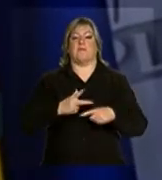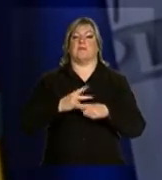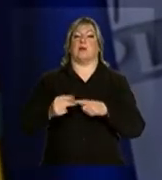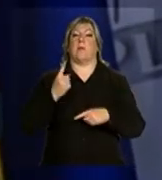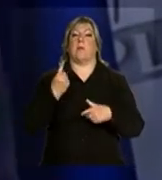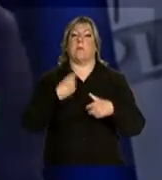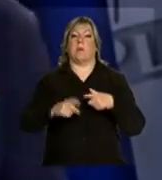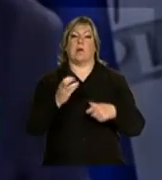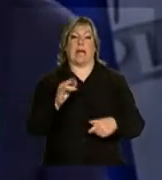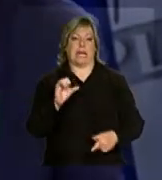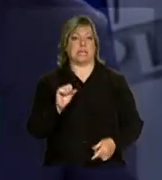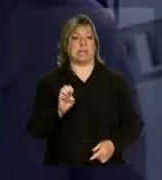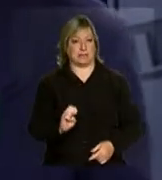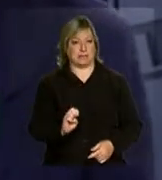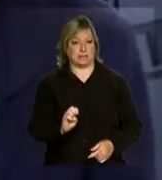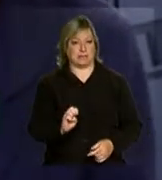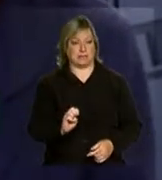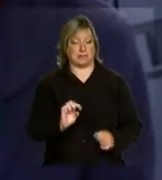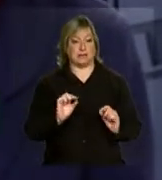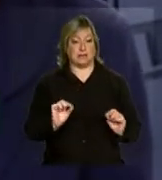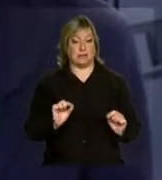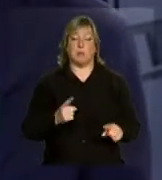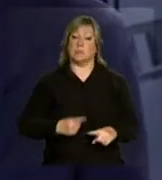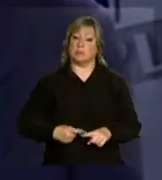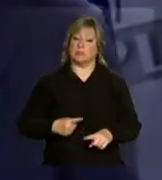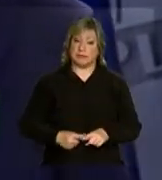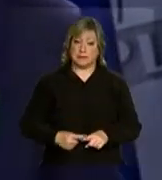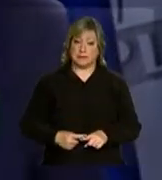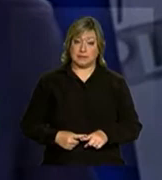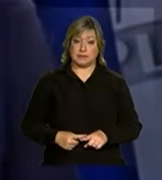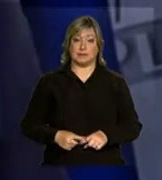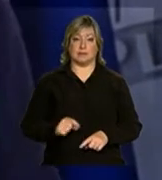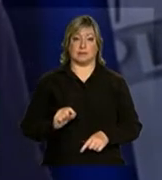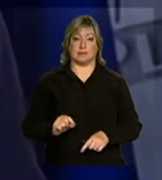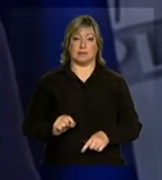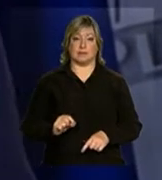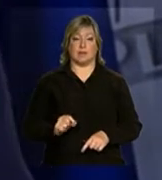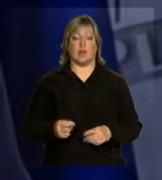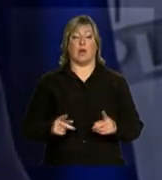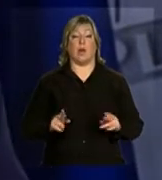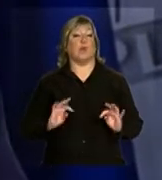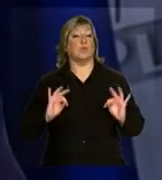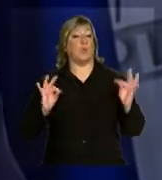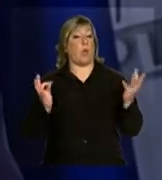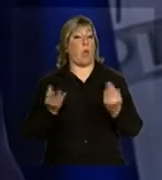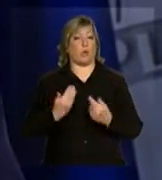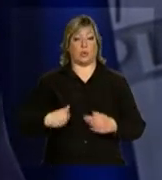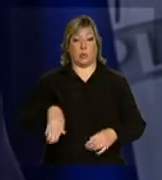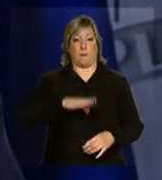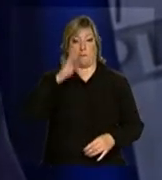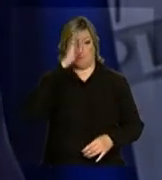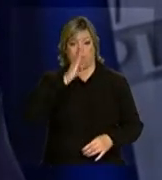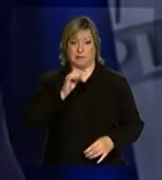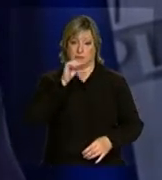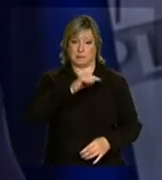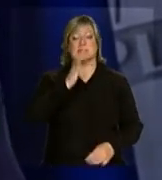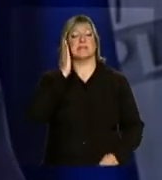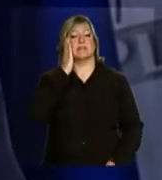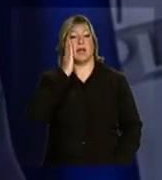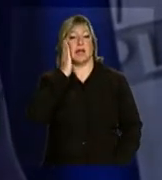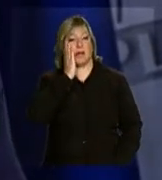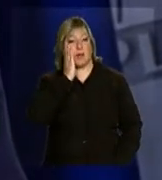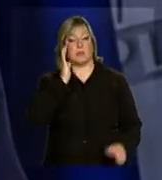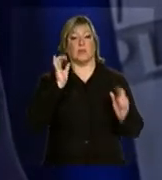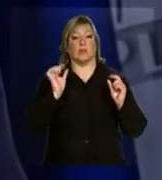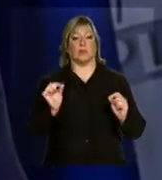crise. Até porque, como todos nós no Brasil sabemos,